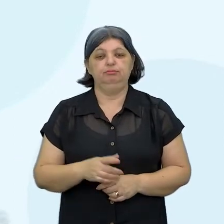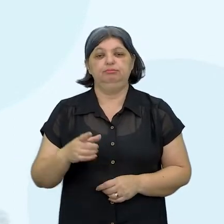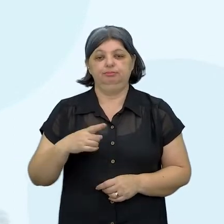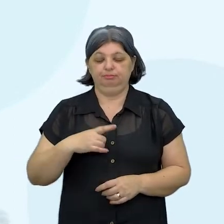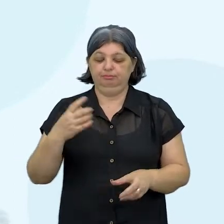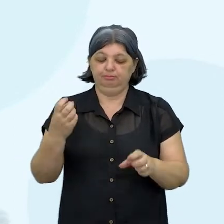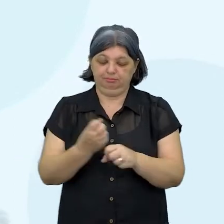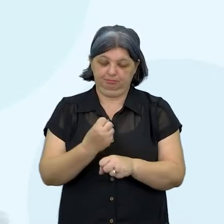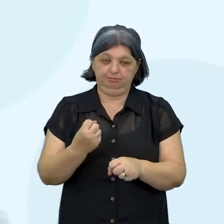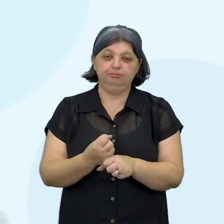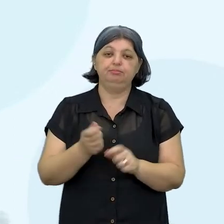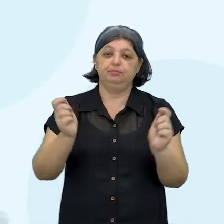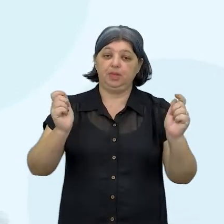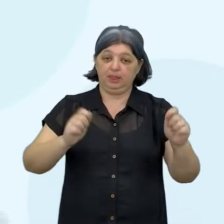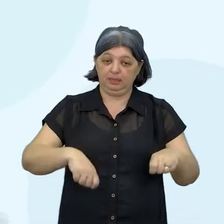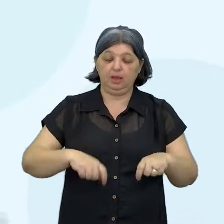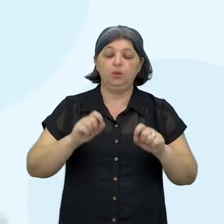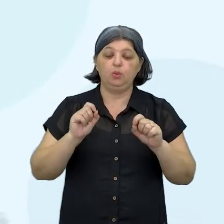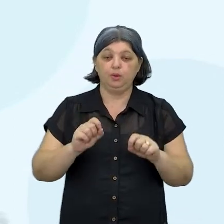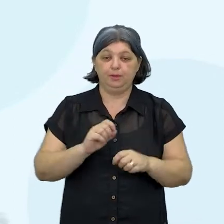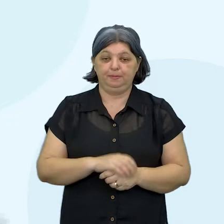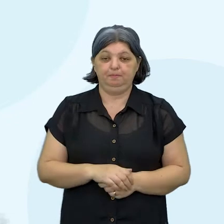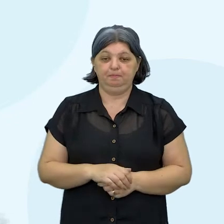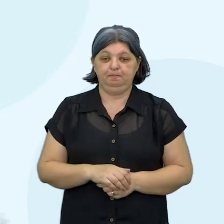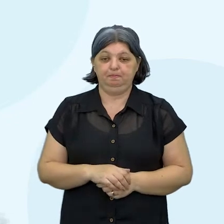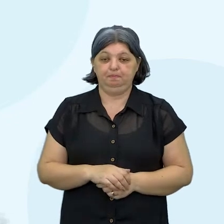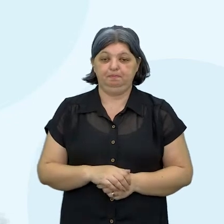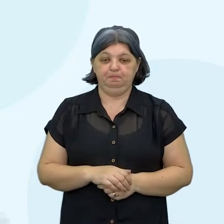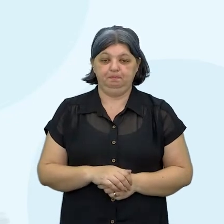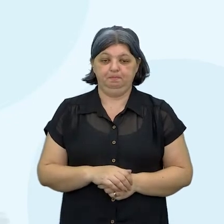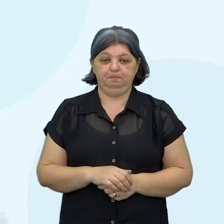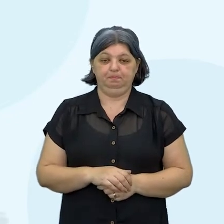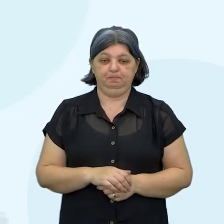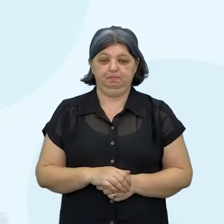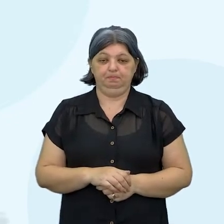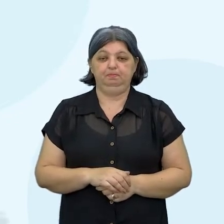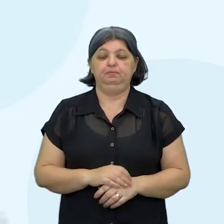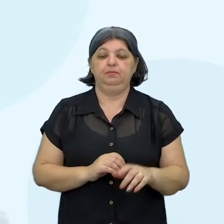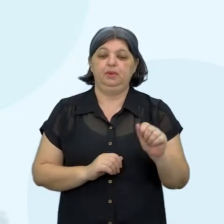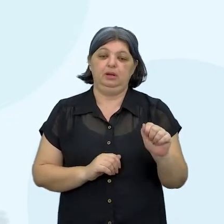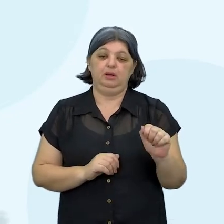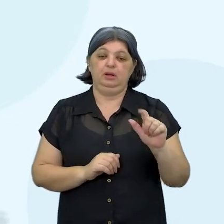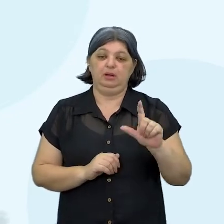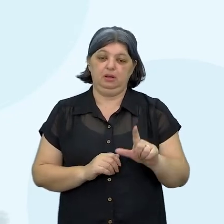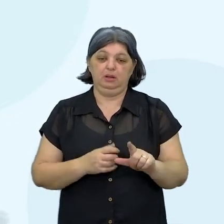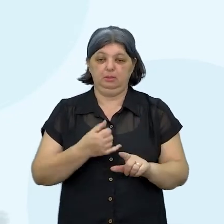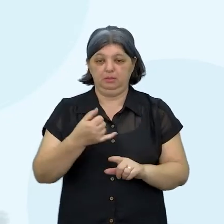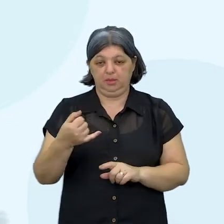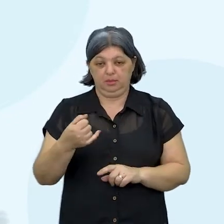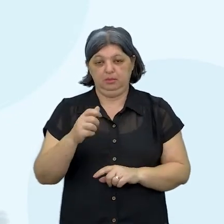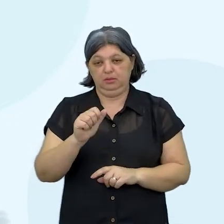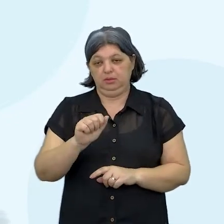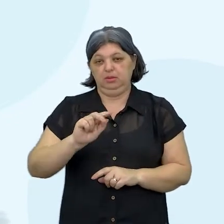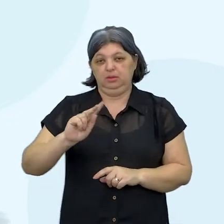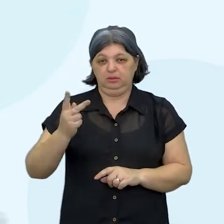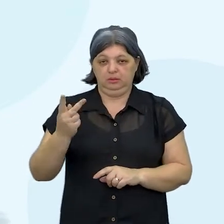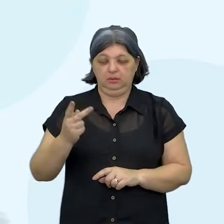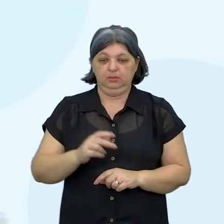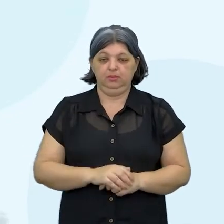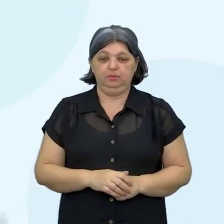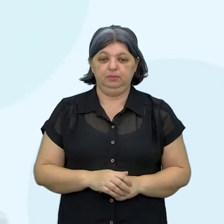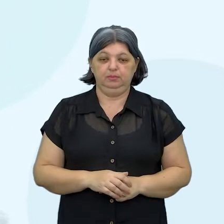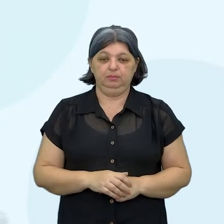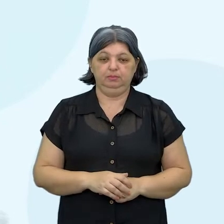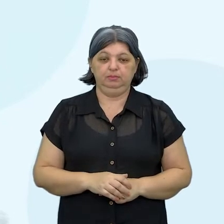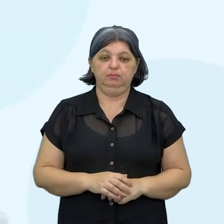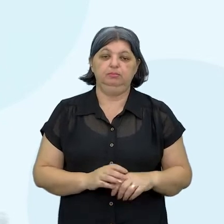posso construir, seria o quê? A área total do lote menos a área da horta. Então, a